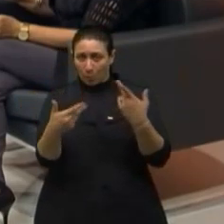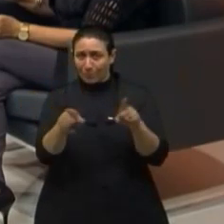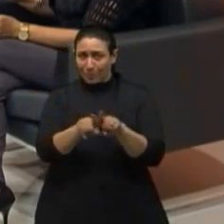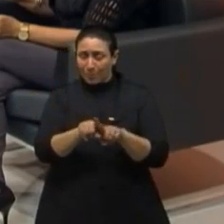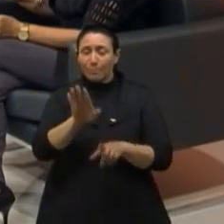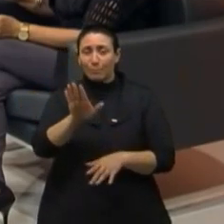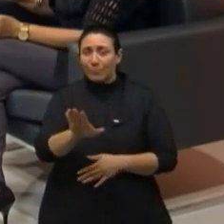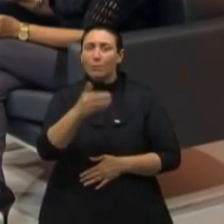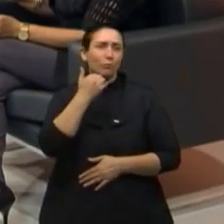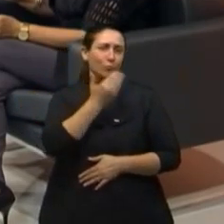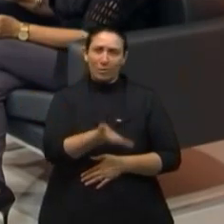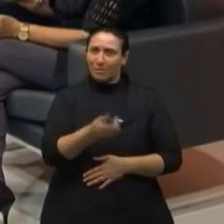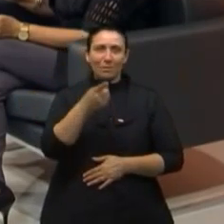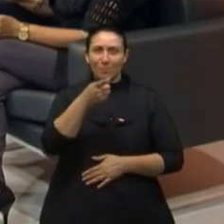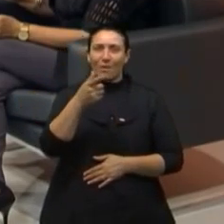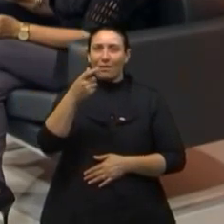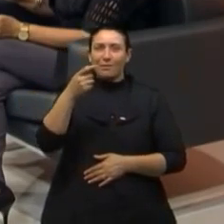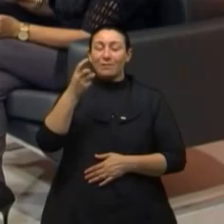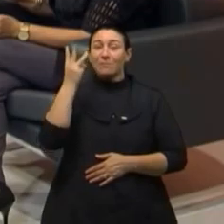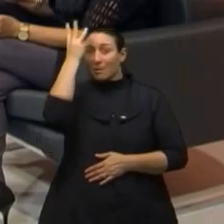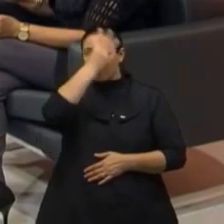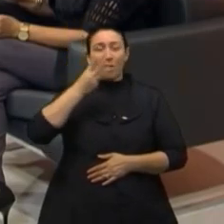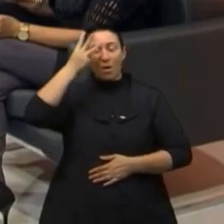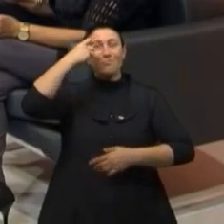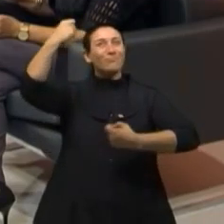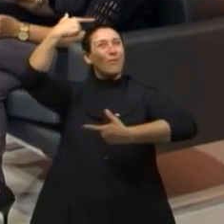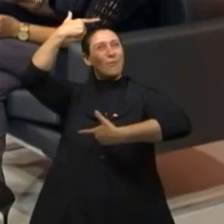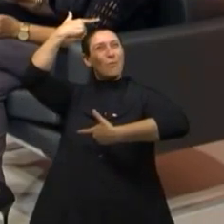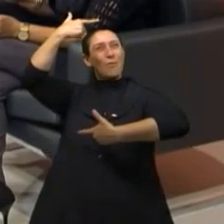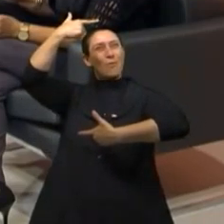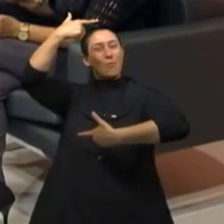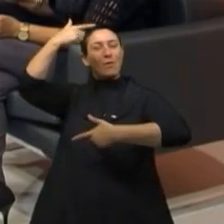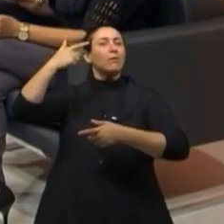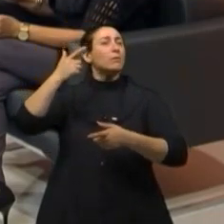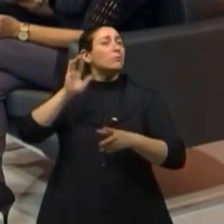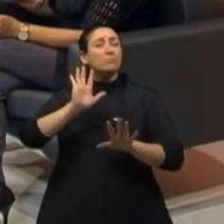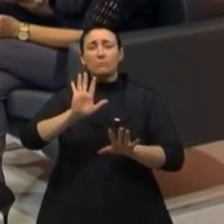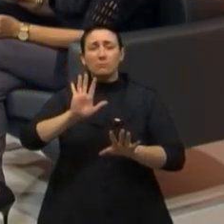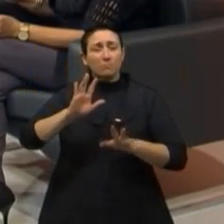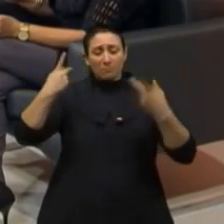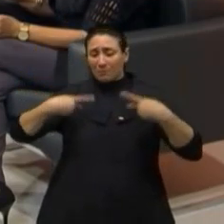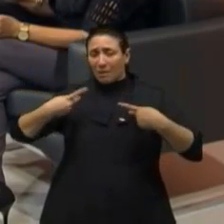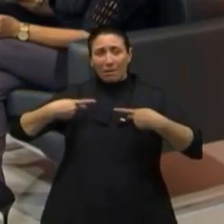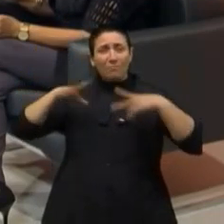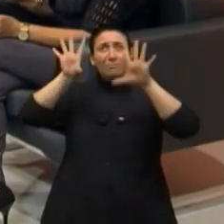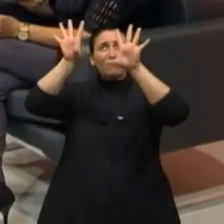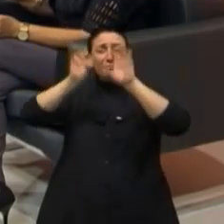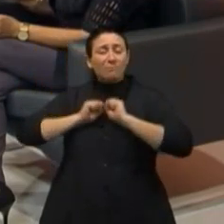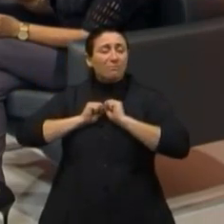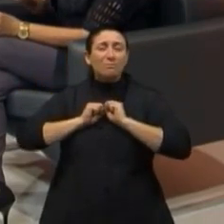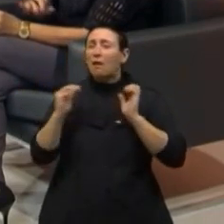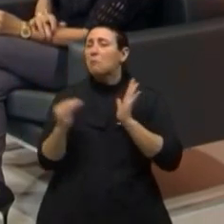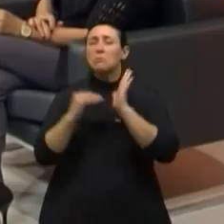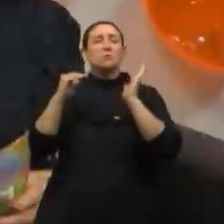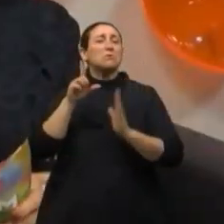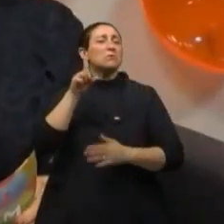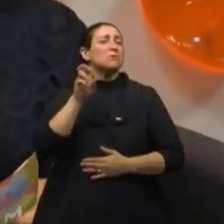ficar 3 horas para pegar o organismo vai absorver o que ele precisa desse raio solar